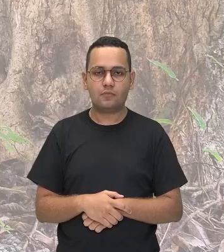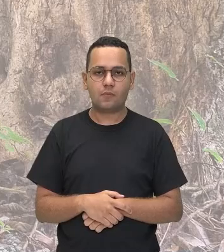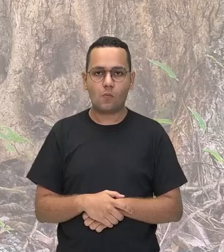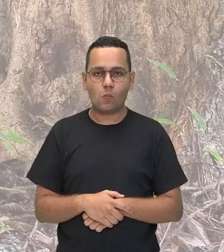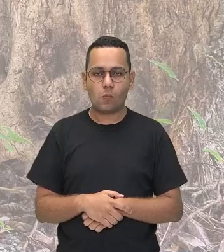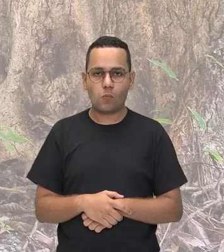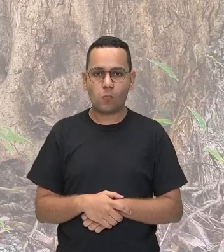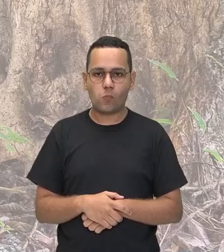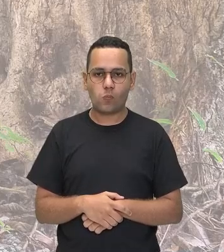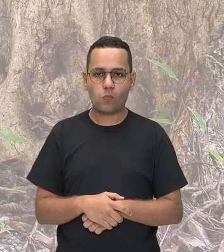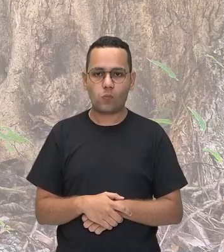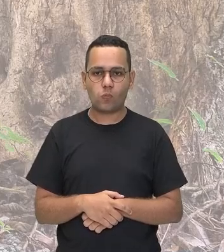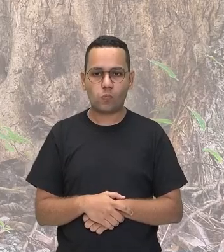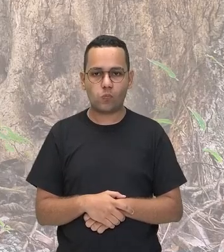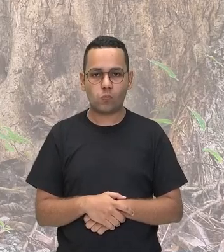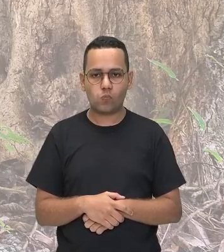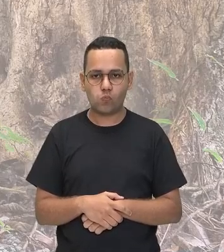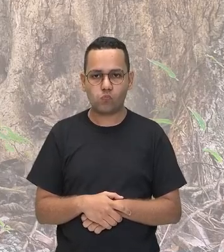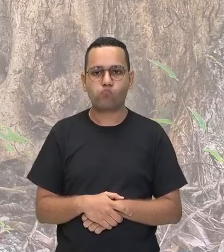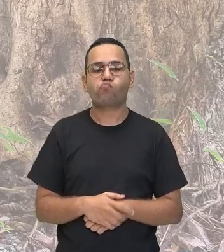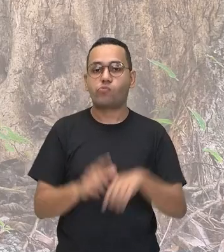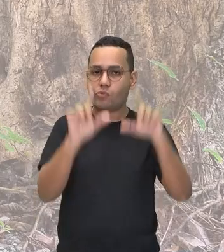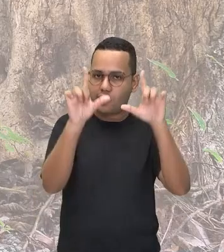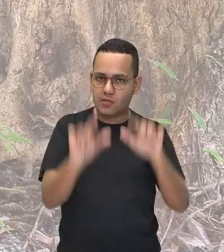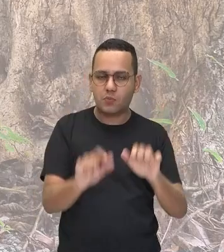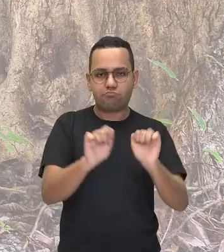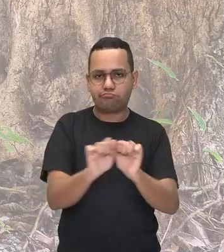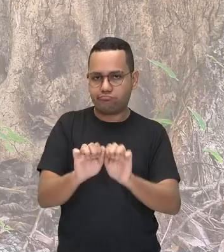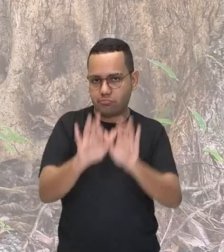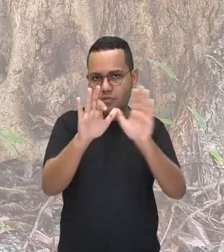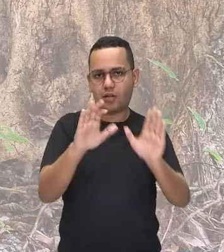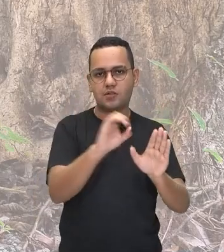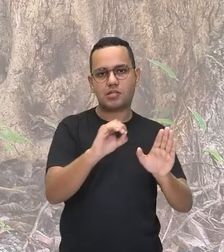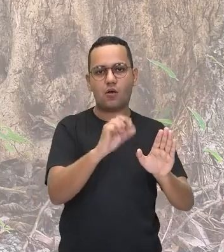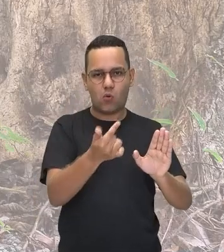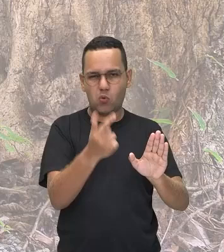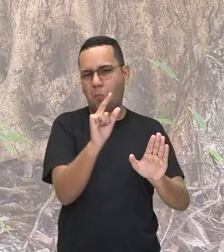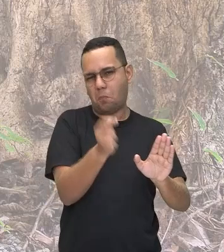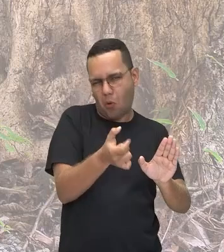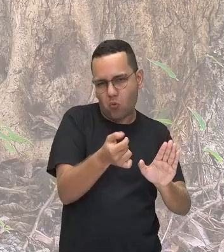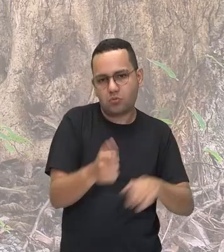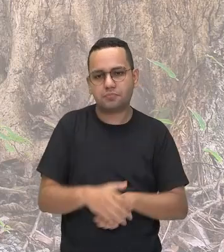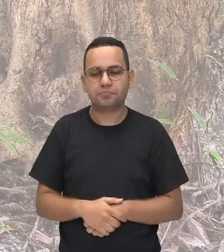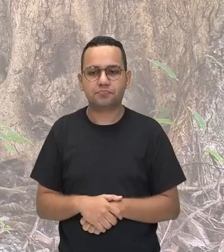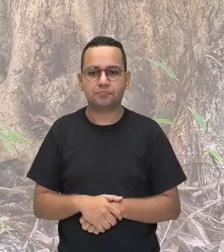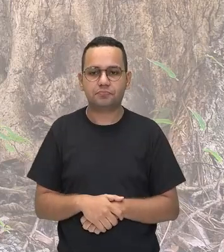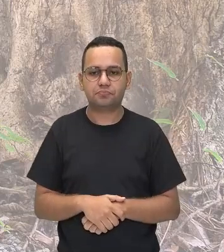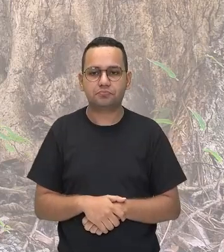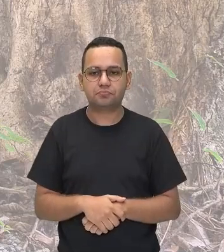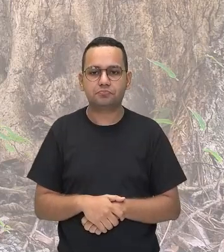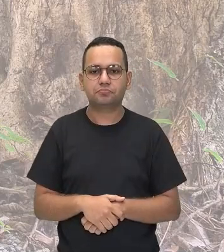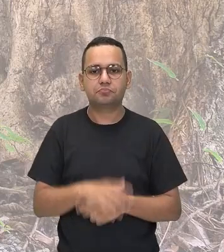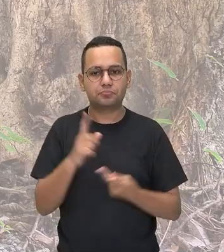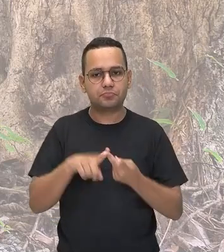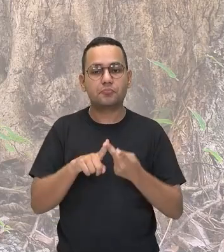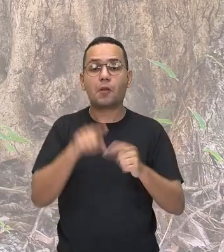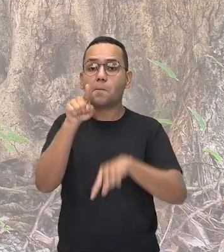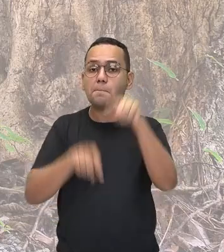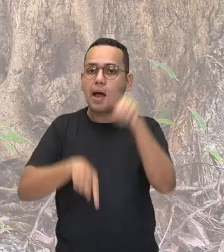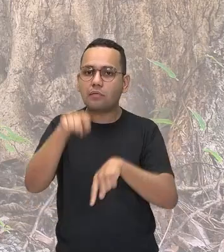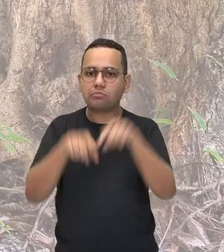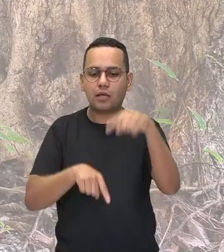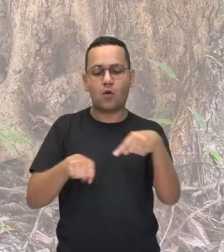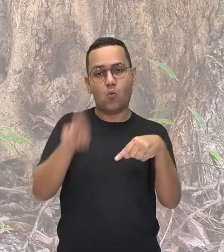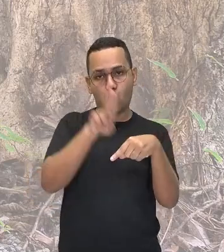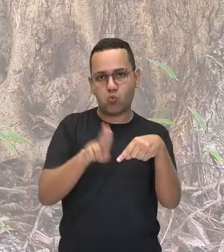são baixa emissão de carbono, eficiência no uso de recursos, ou seja, evitar o desperdício, né? E